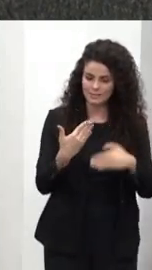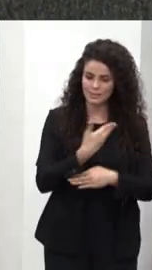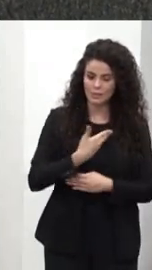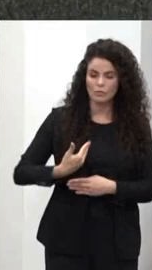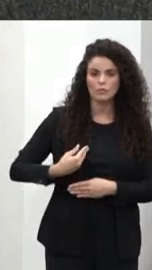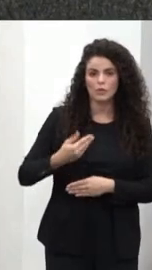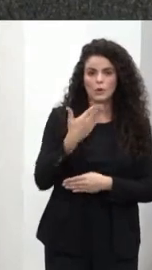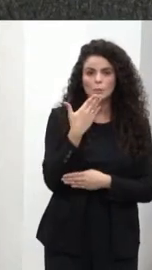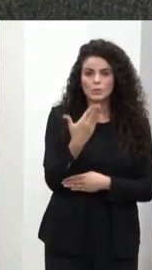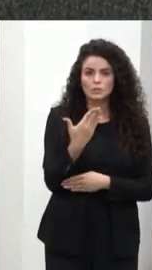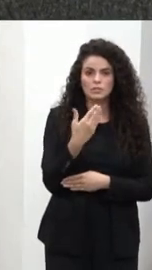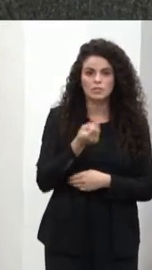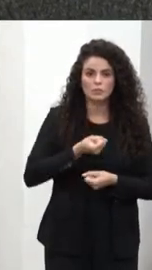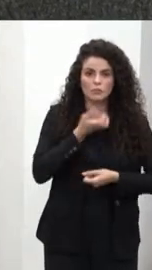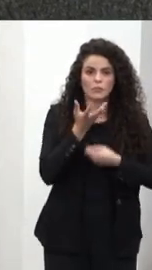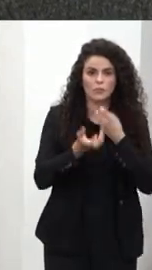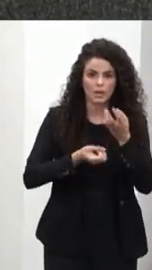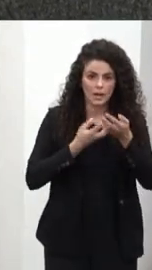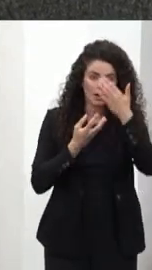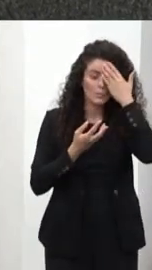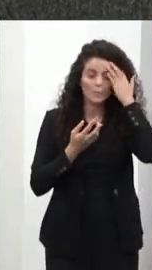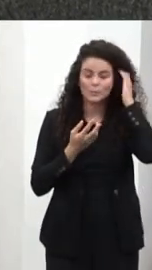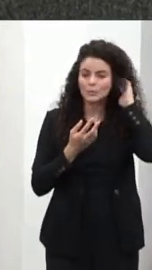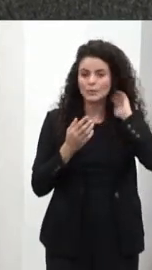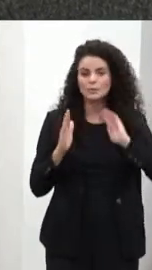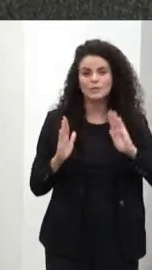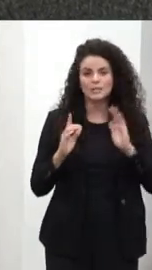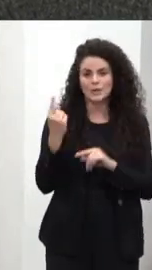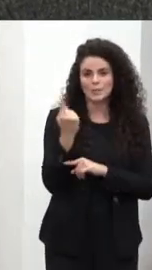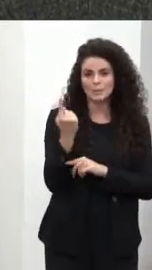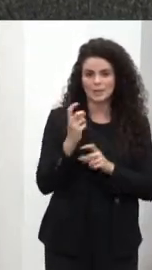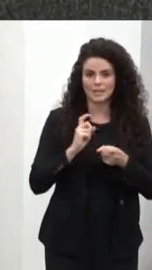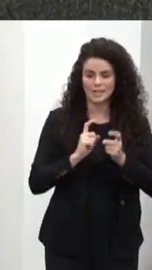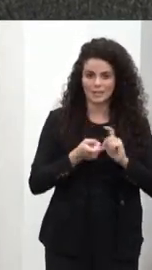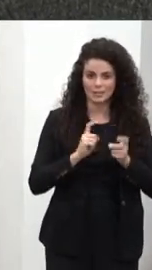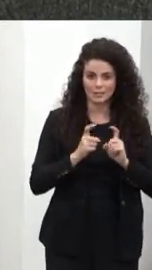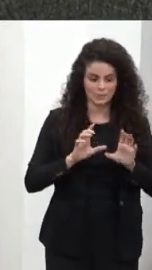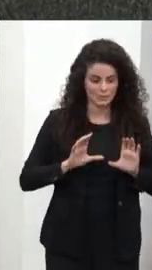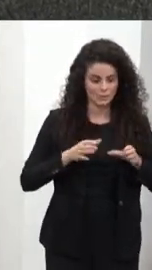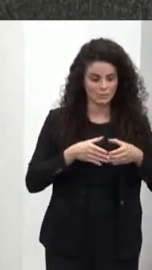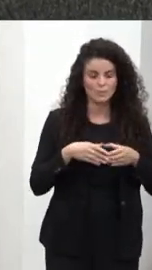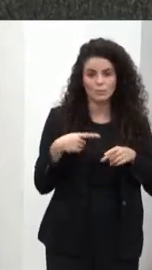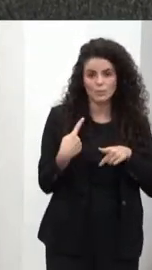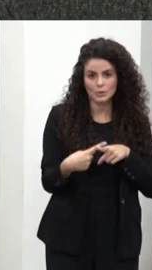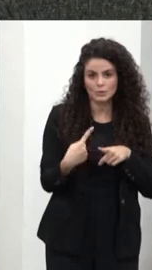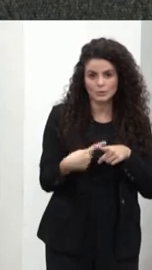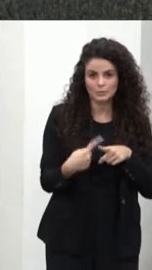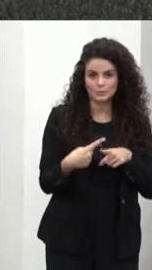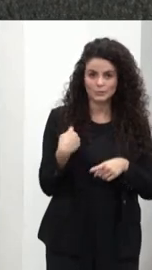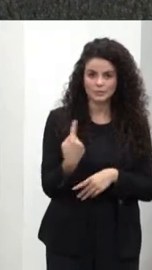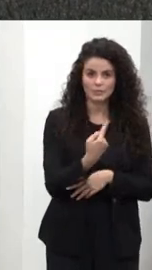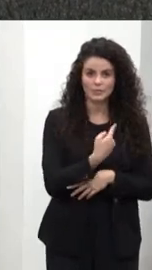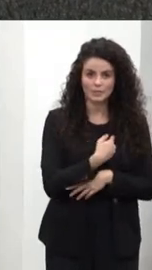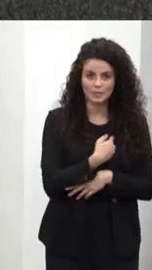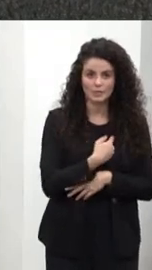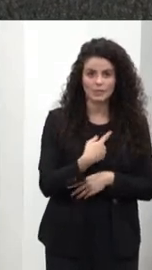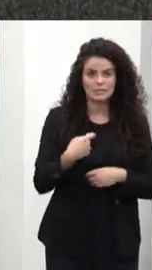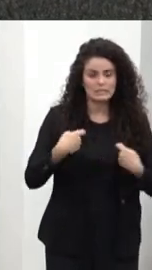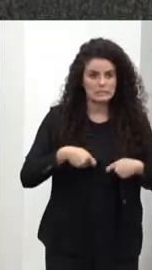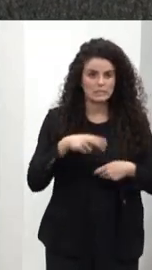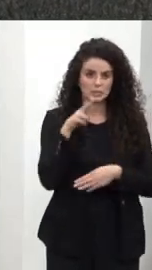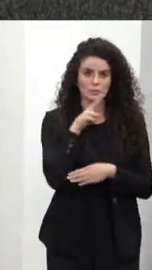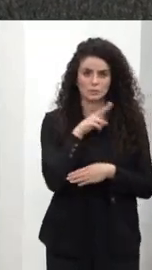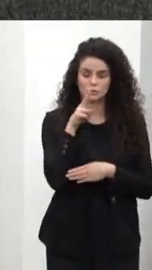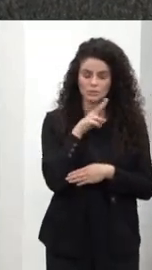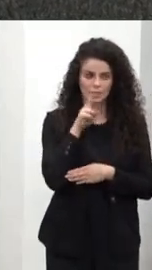forma oral Deputado Mário Mota durante a nossa primeira reunião da comissão porque nós tínhamos realmente Muita pressa para